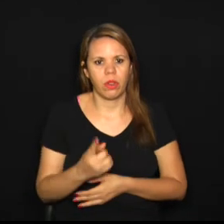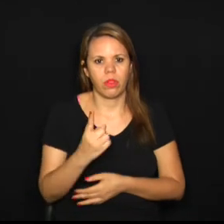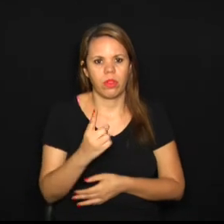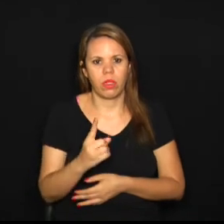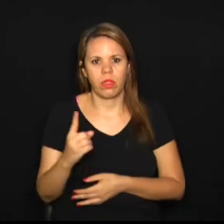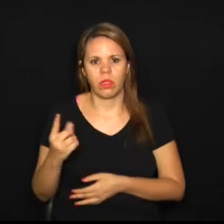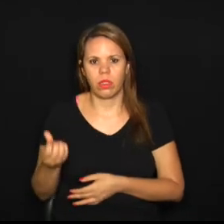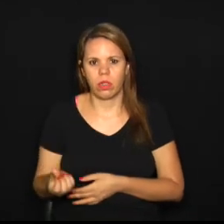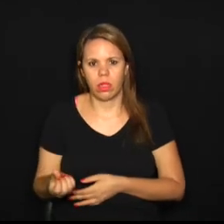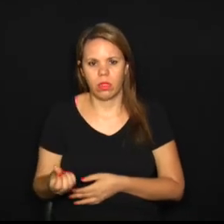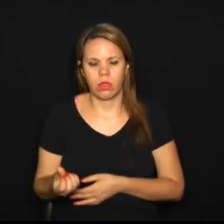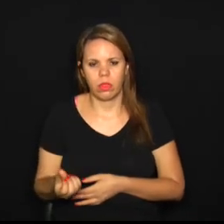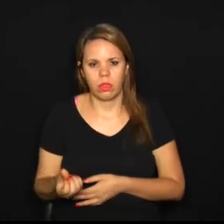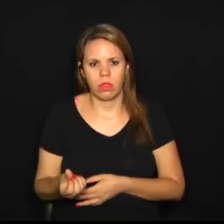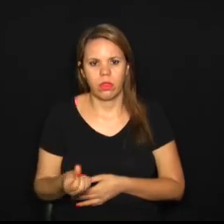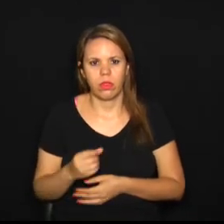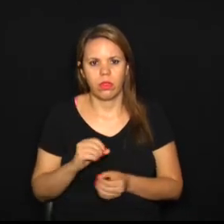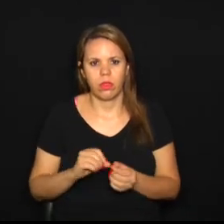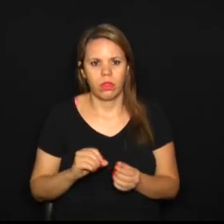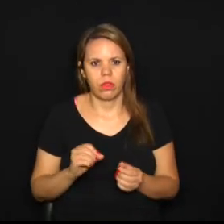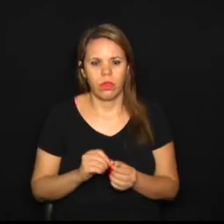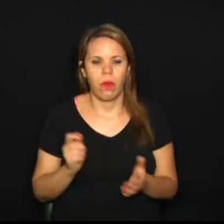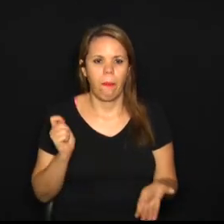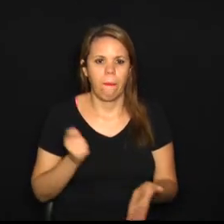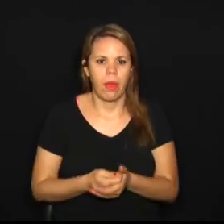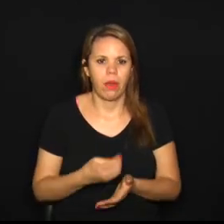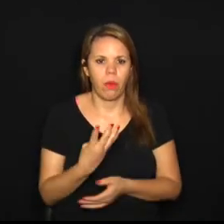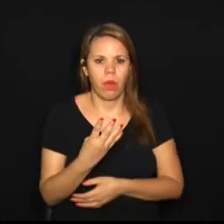5.116.000.000. Foram empenhados, liquidado